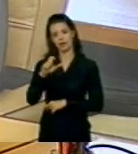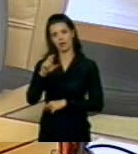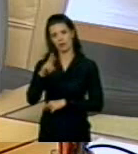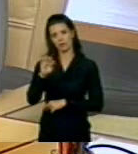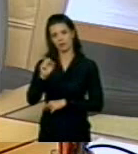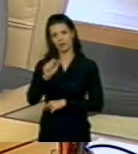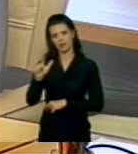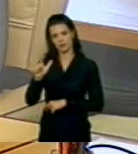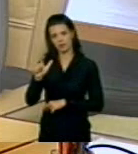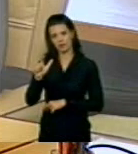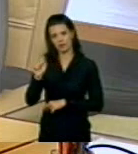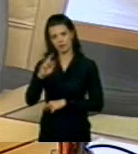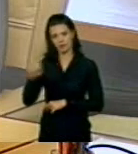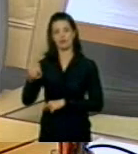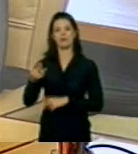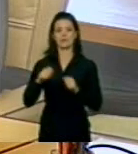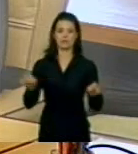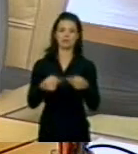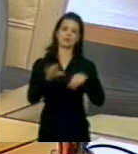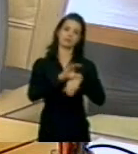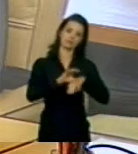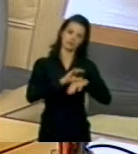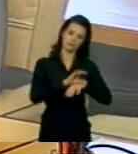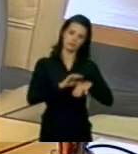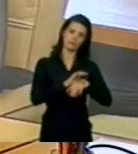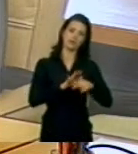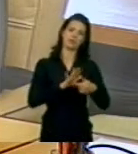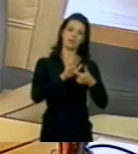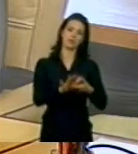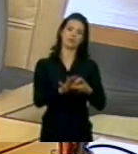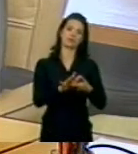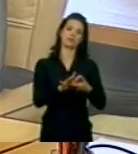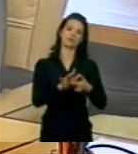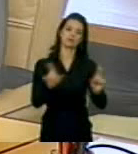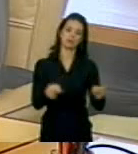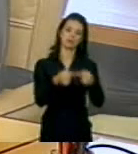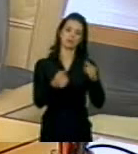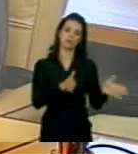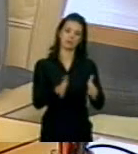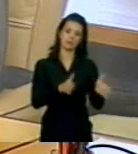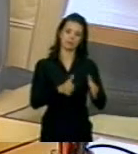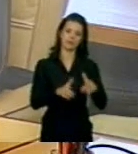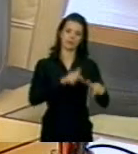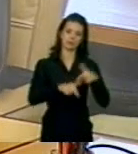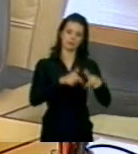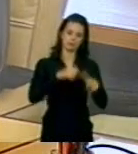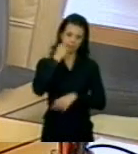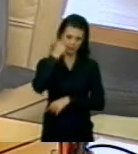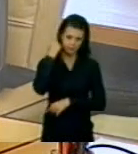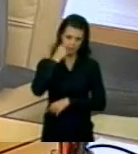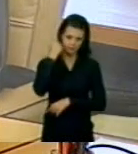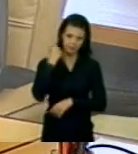garantias constitucionalmente fixadas aos mandatos parlamentares. Consta da